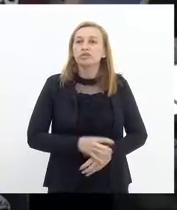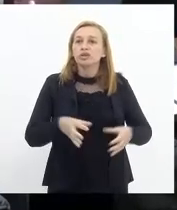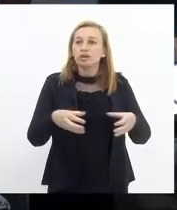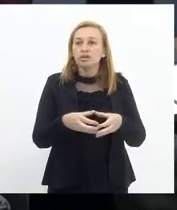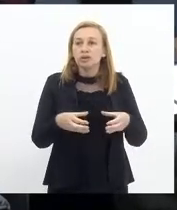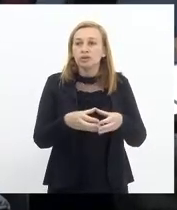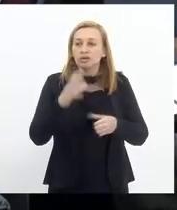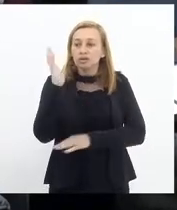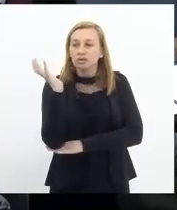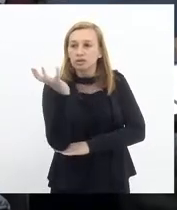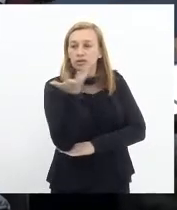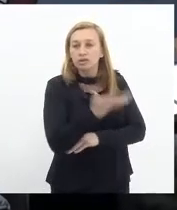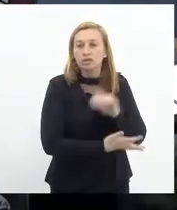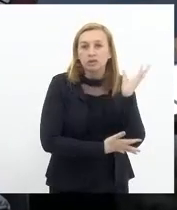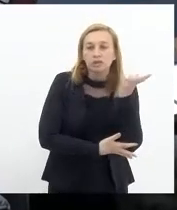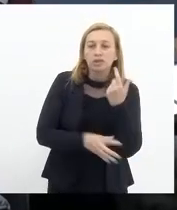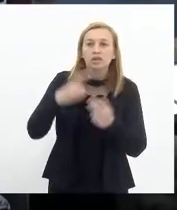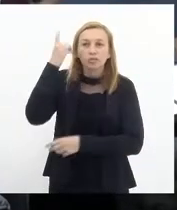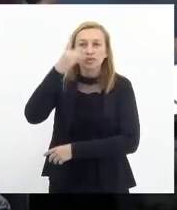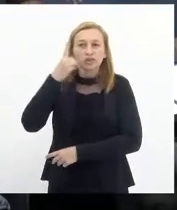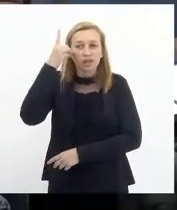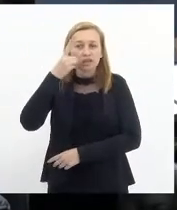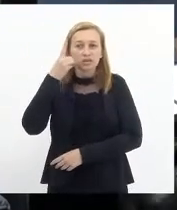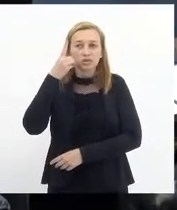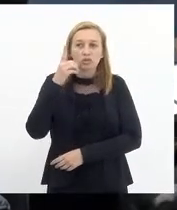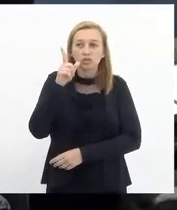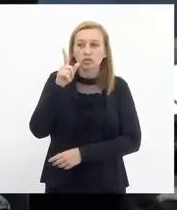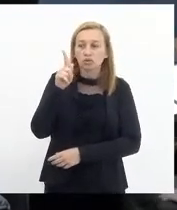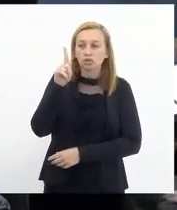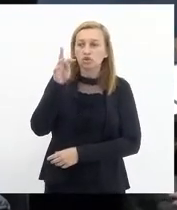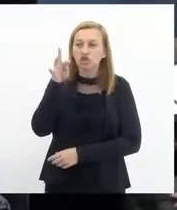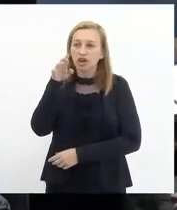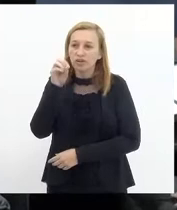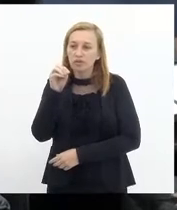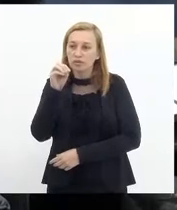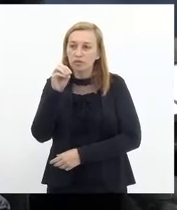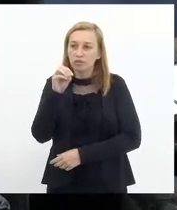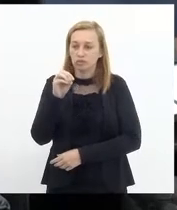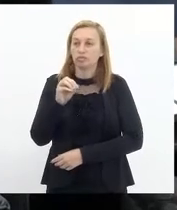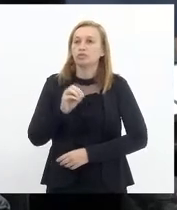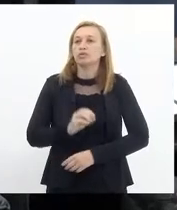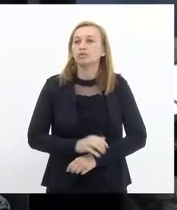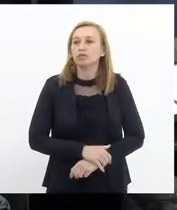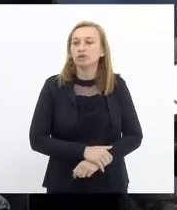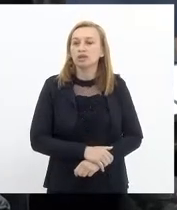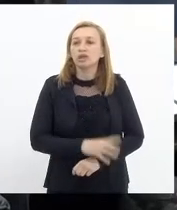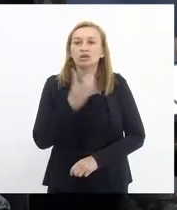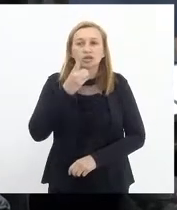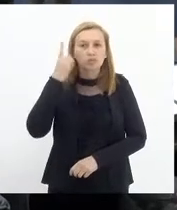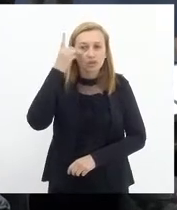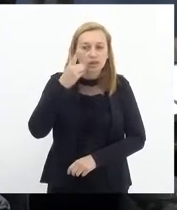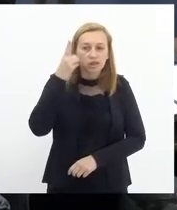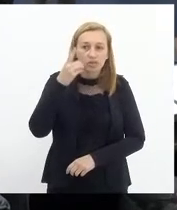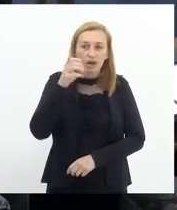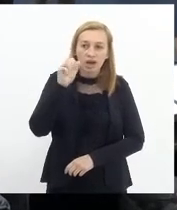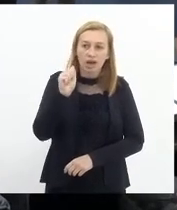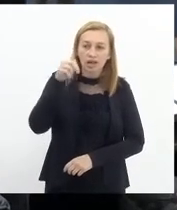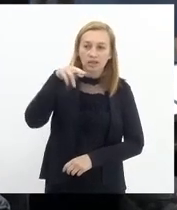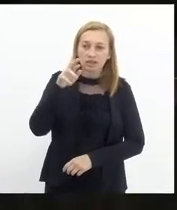de meio ambiente, deputado Gustavo Schmidt. Deputado Gustavo Schmidt. Deputado André Correia.